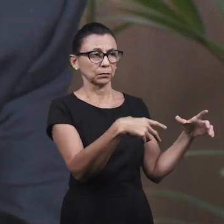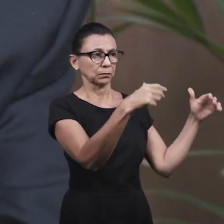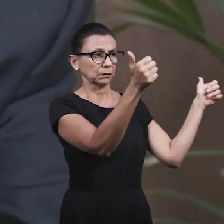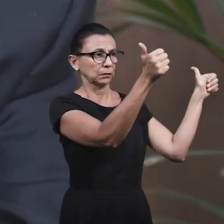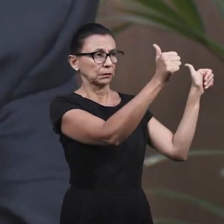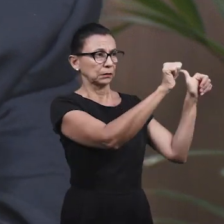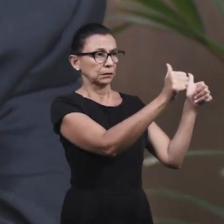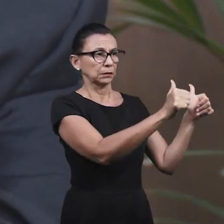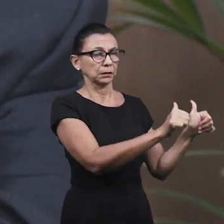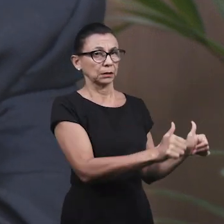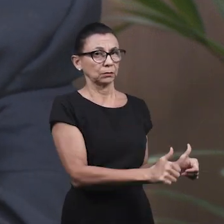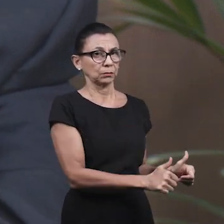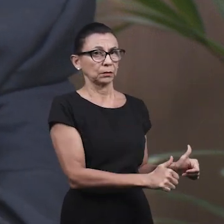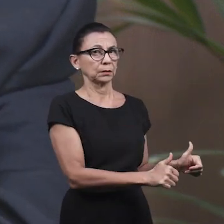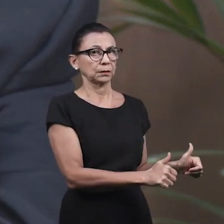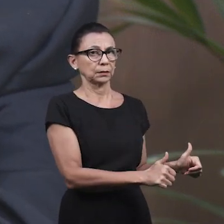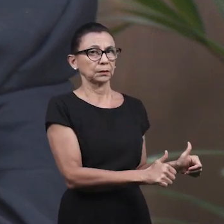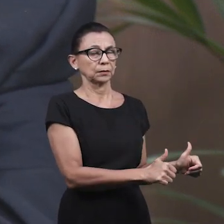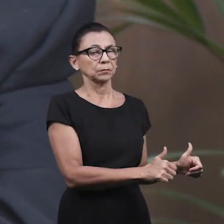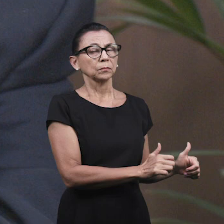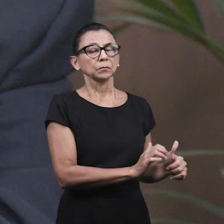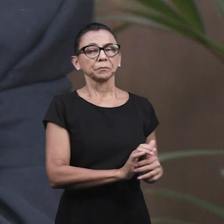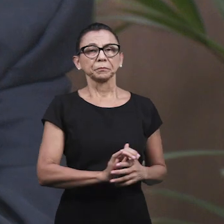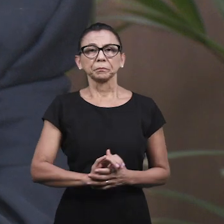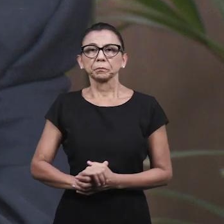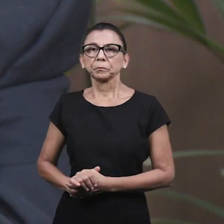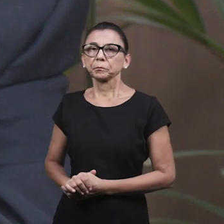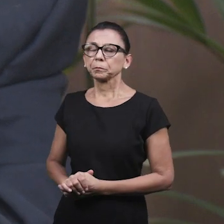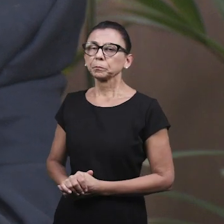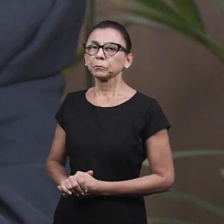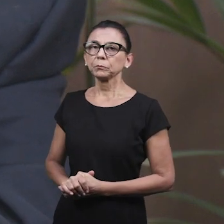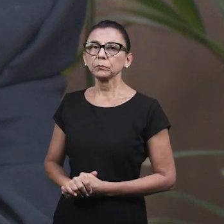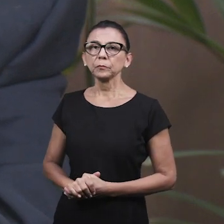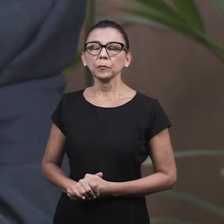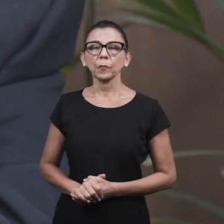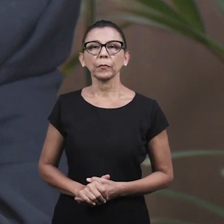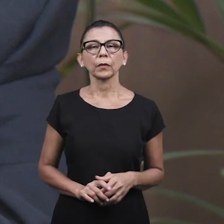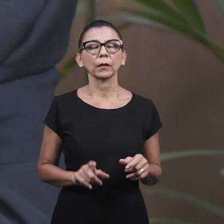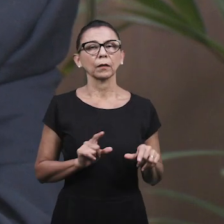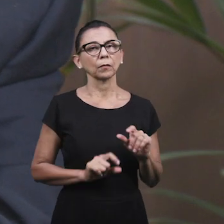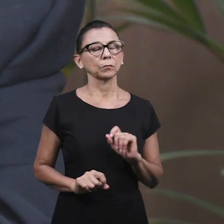Porque esse paganismo, ele era